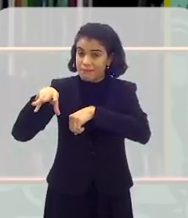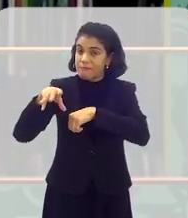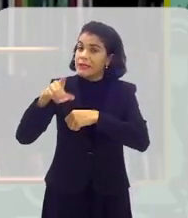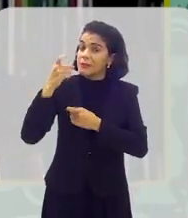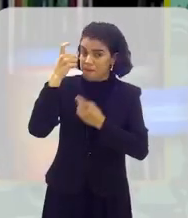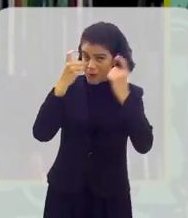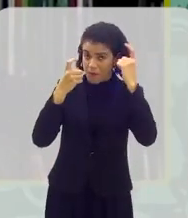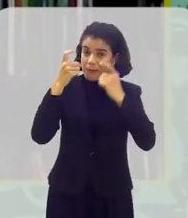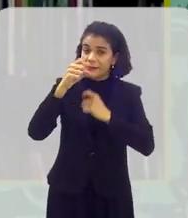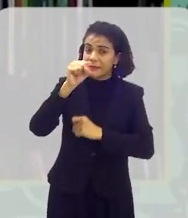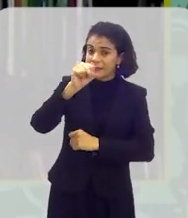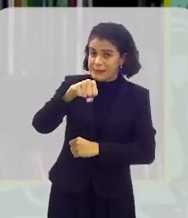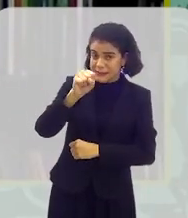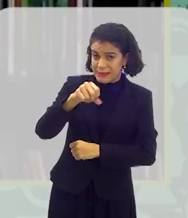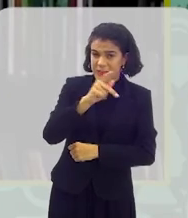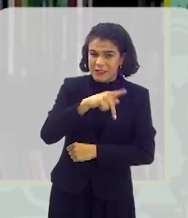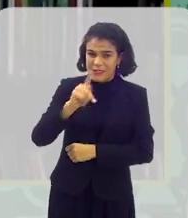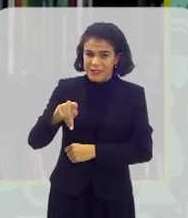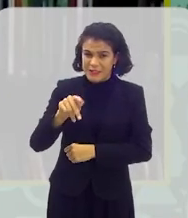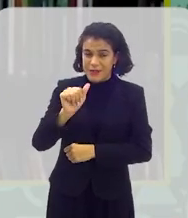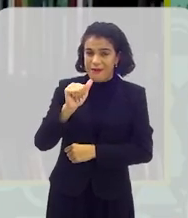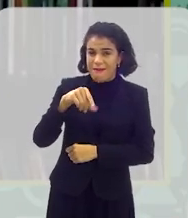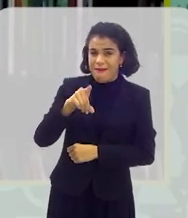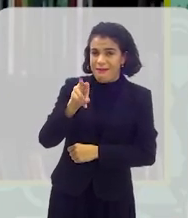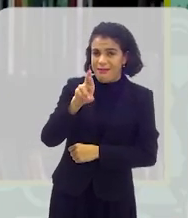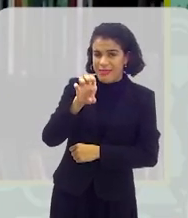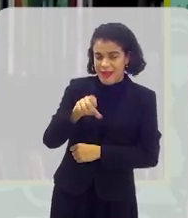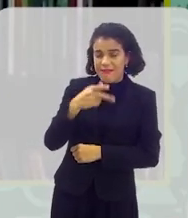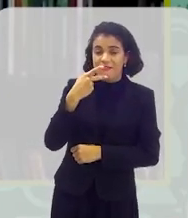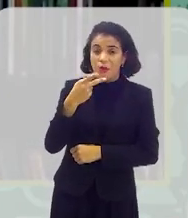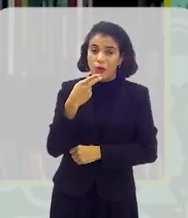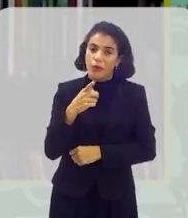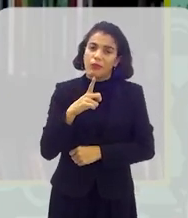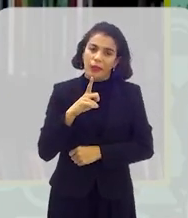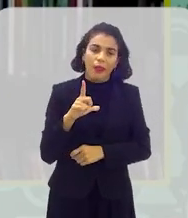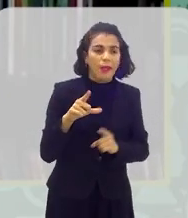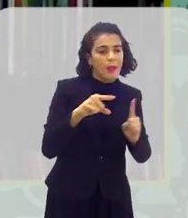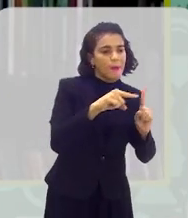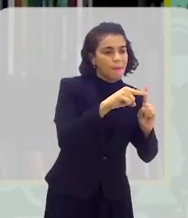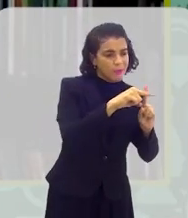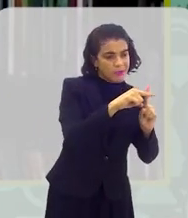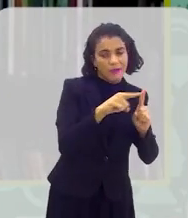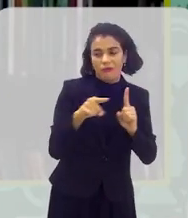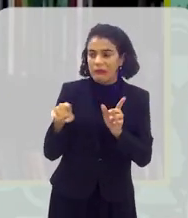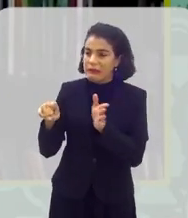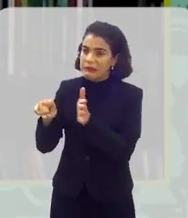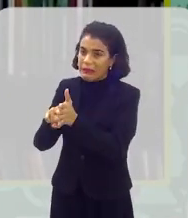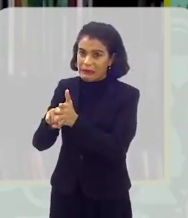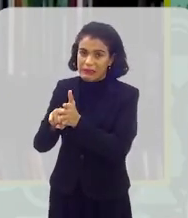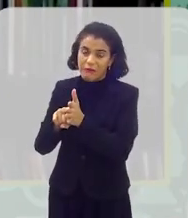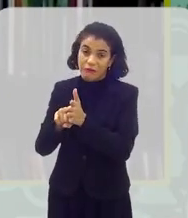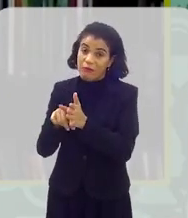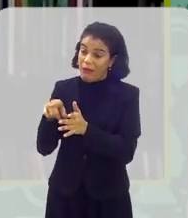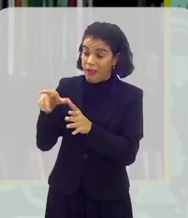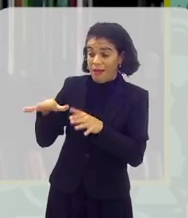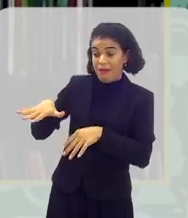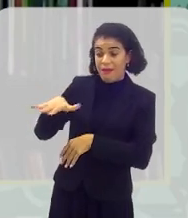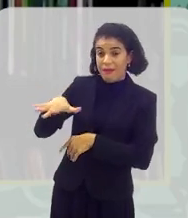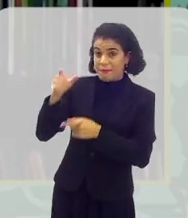de preocupação sim professora André colocou a inteligência artificial ela tem seus pontos positivos seus pontos de